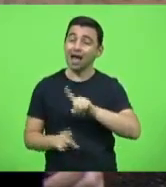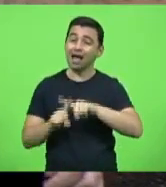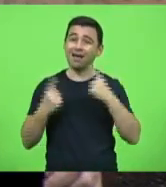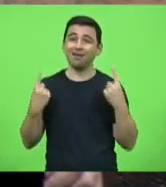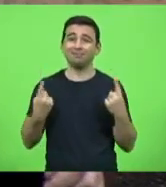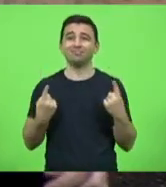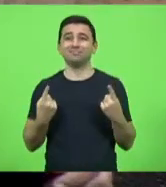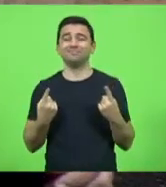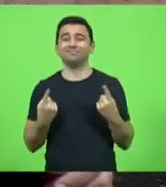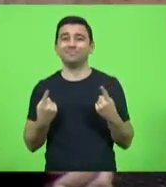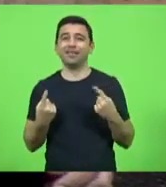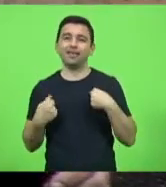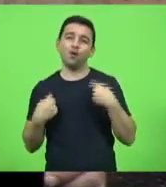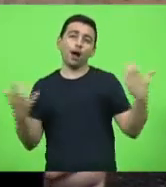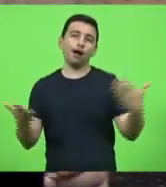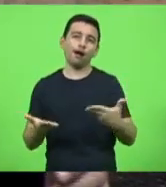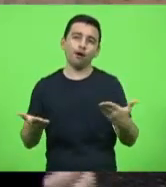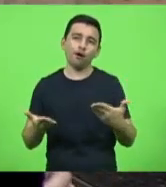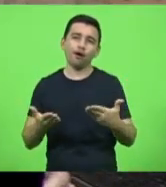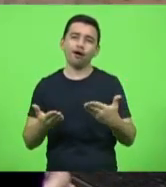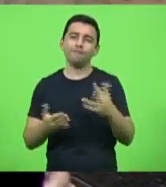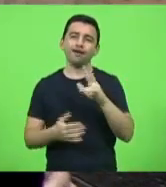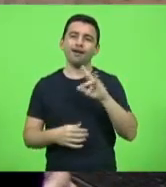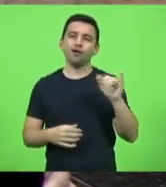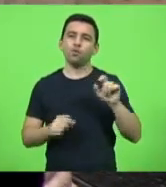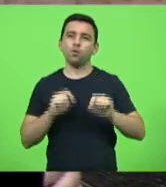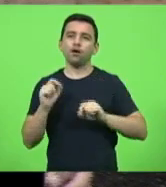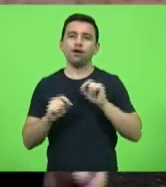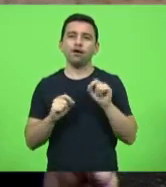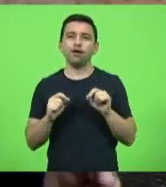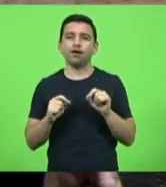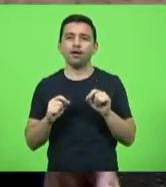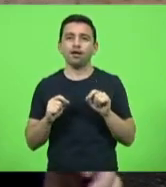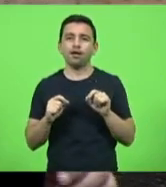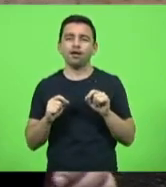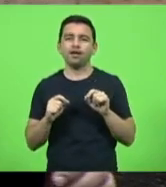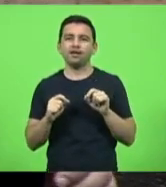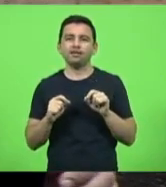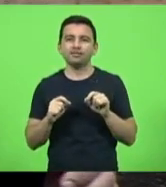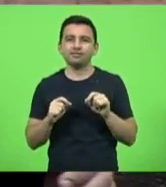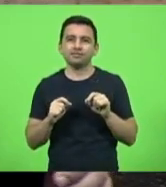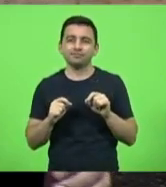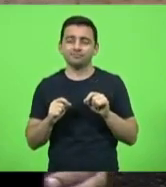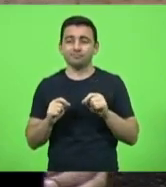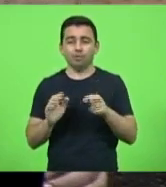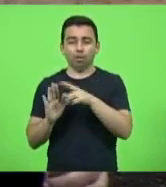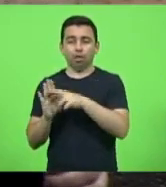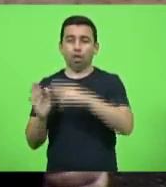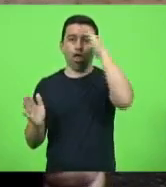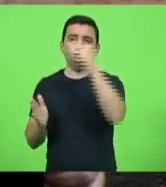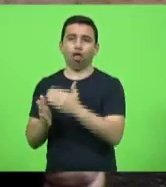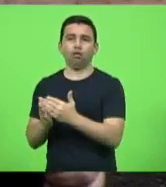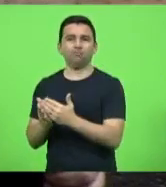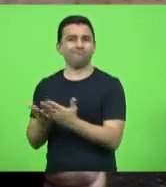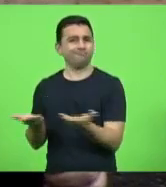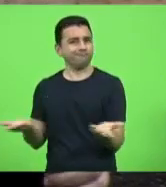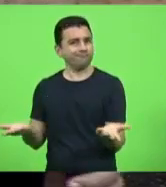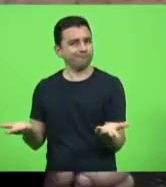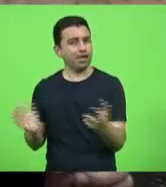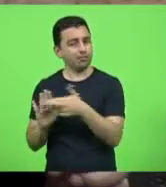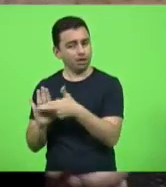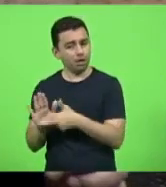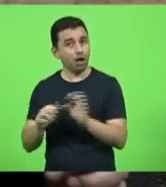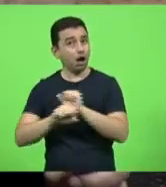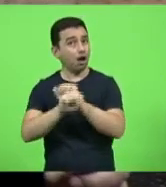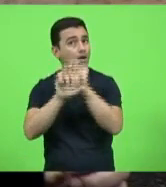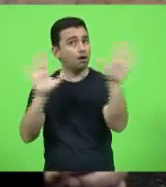eu vou agora cair dentro da armadilha do regimento. Não, o regimento está sendo bem claro,